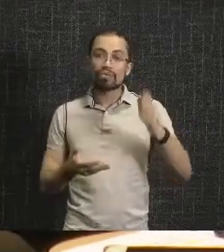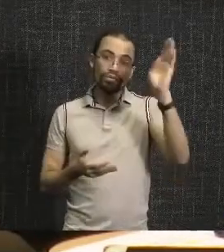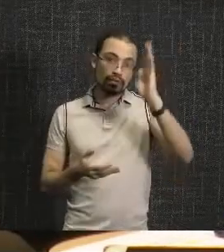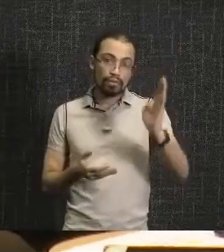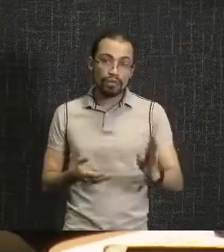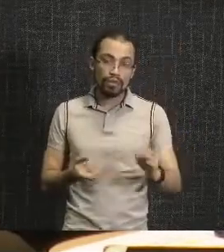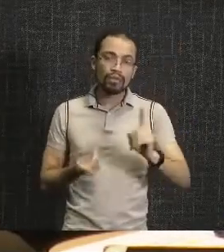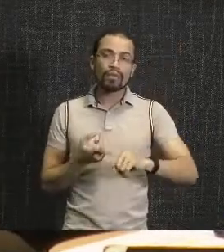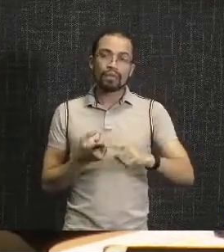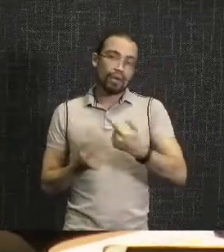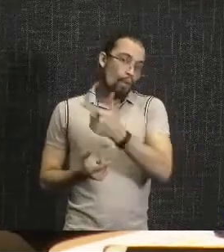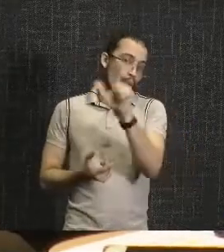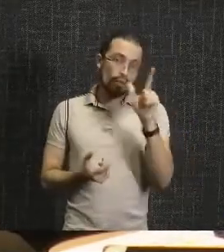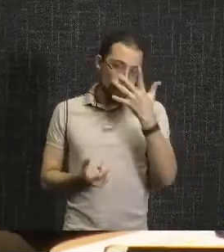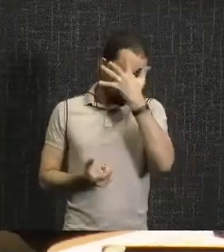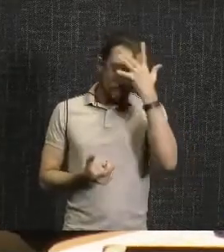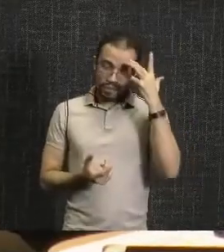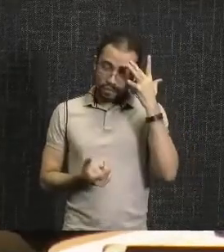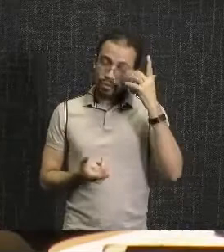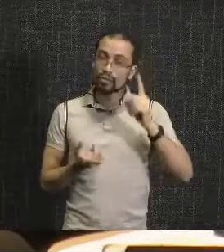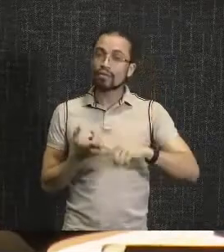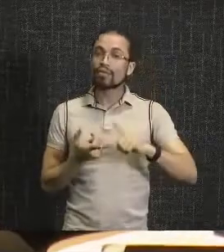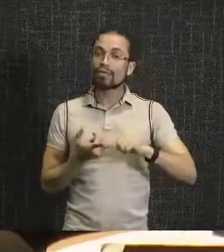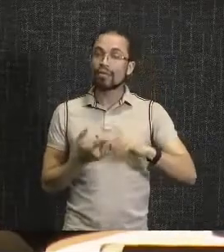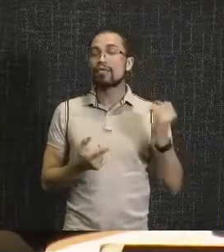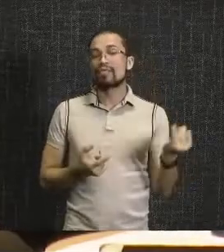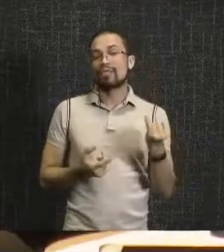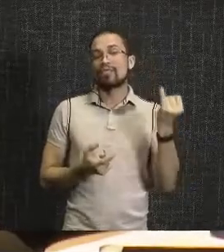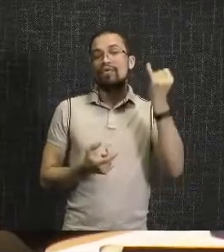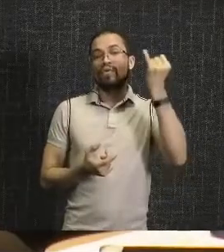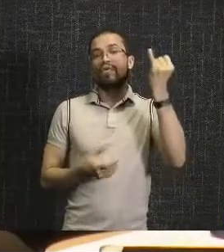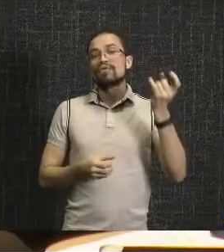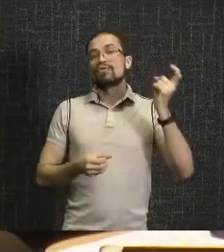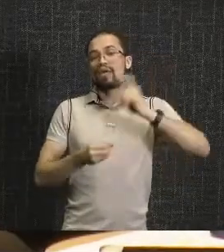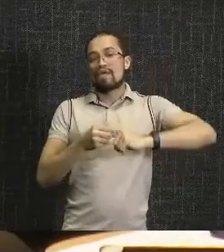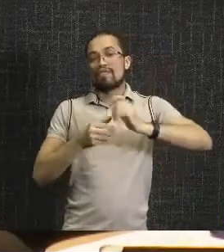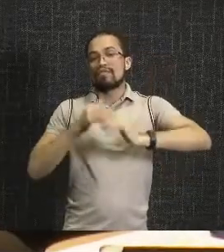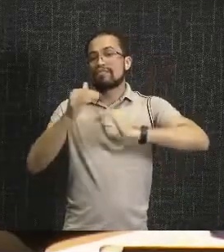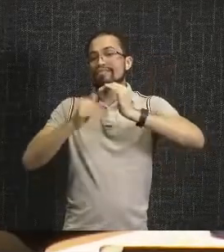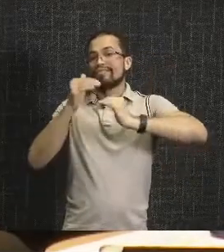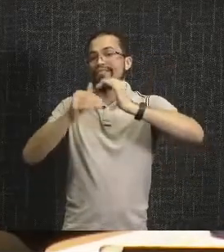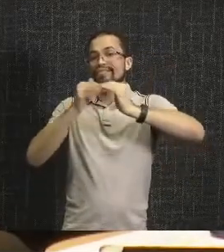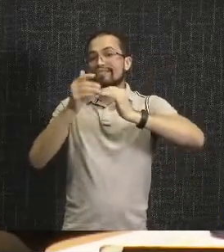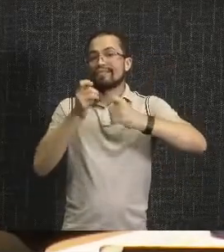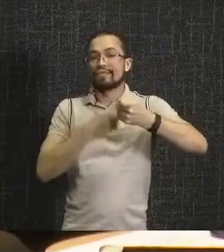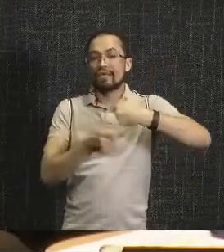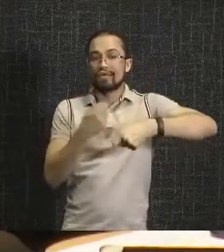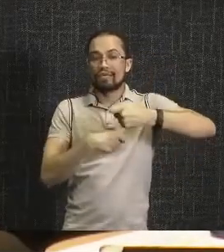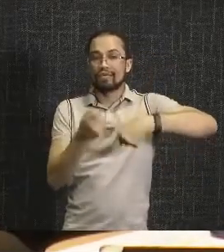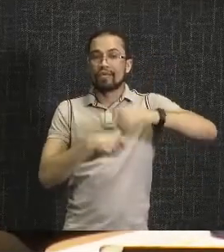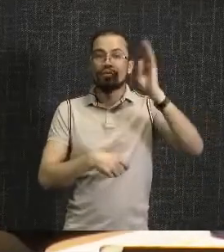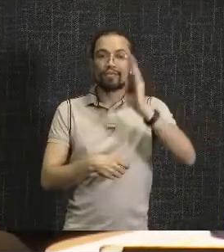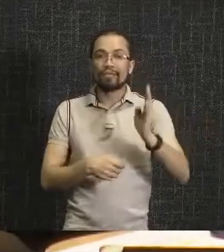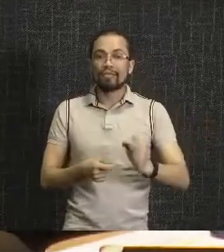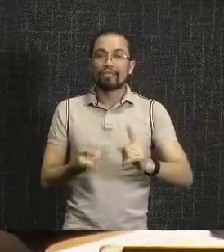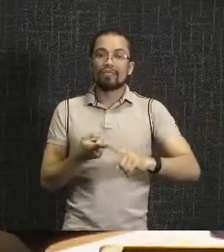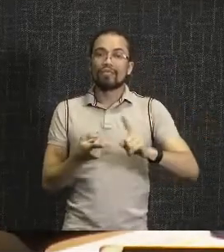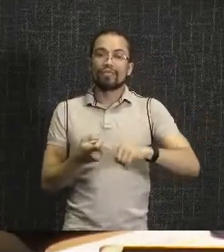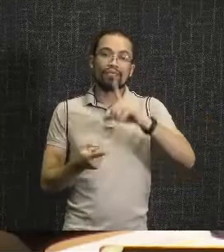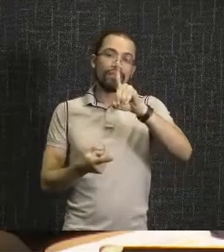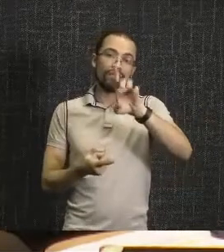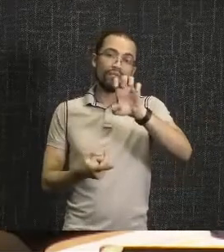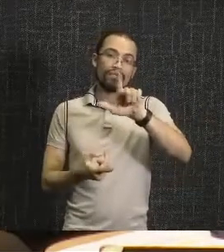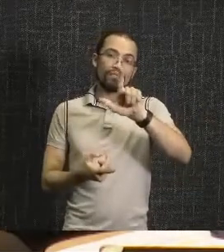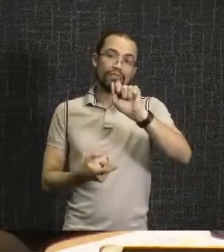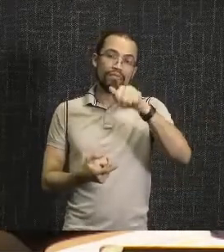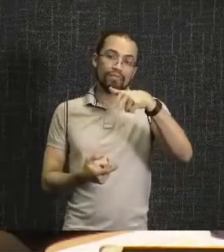outros atores desse processo de recuperação da economia brasileira. E o Delano Rocha, que é o diretor técnico do Sebrae, acabou de